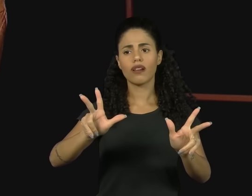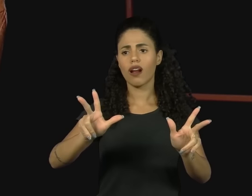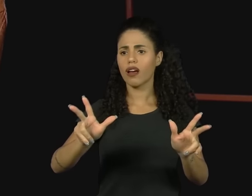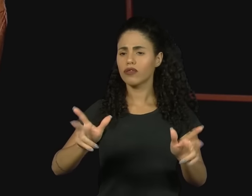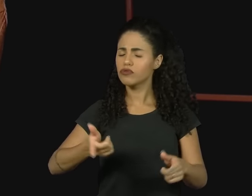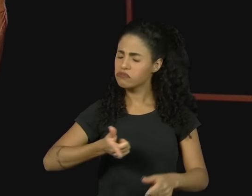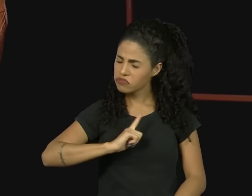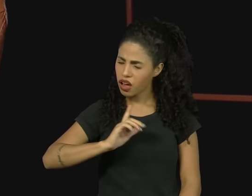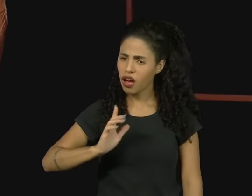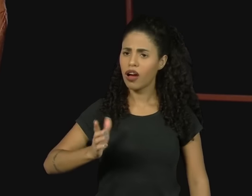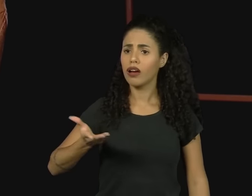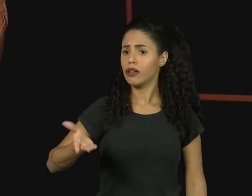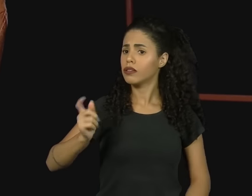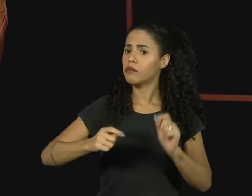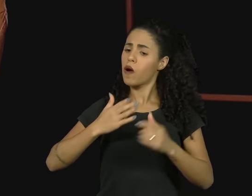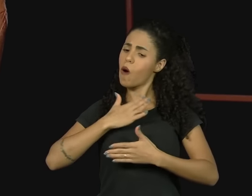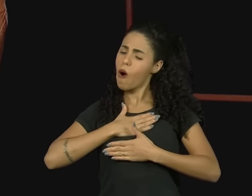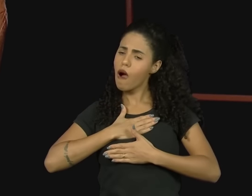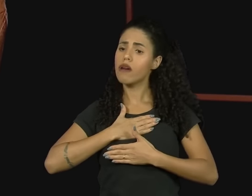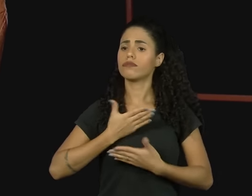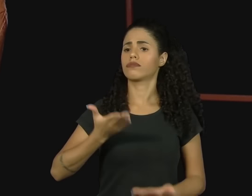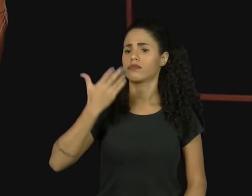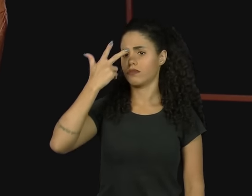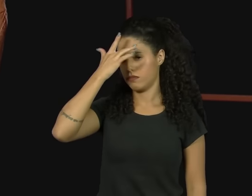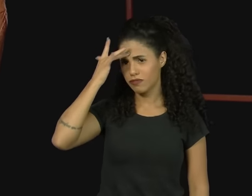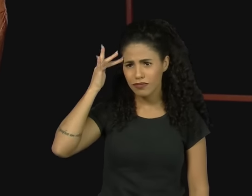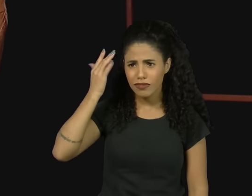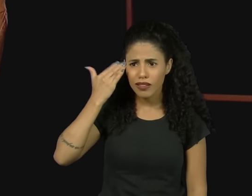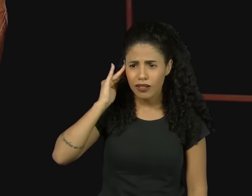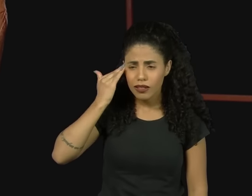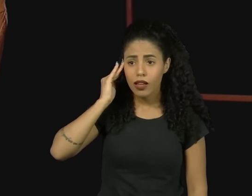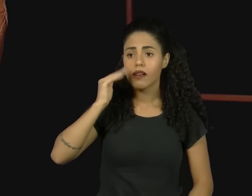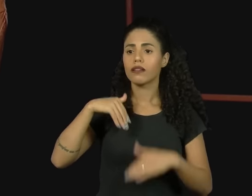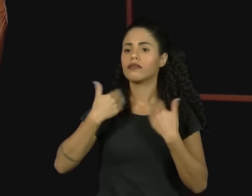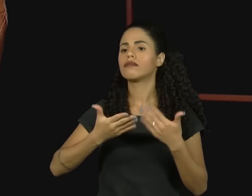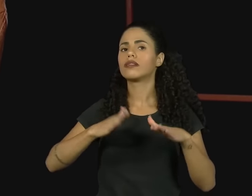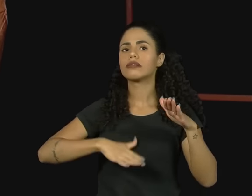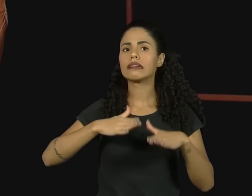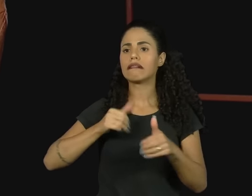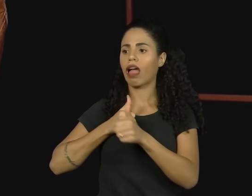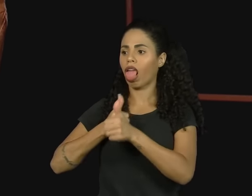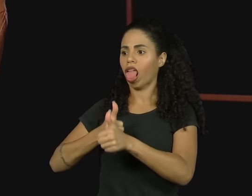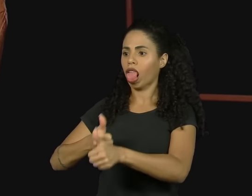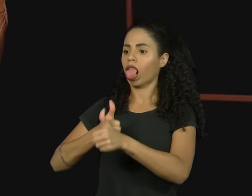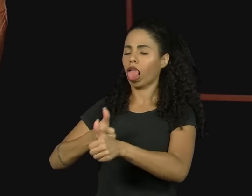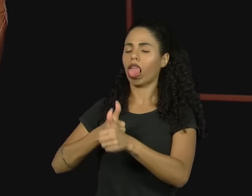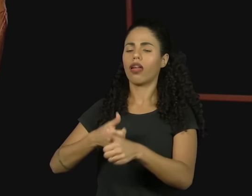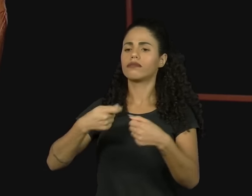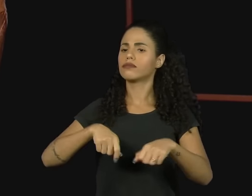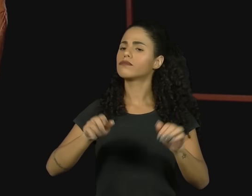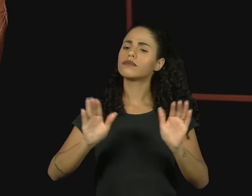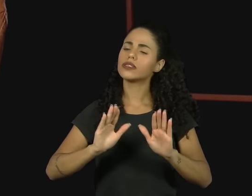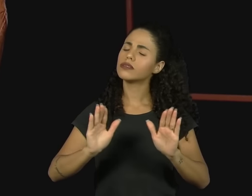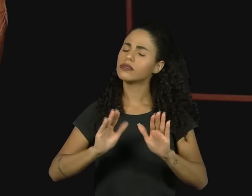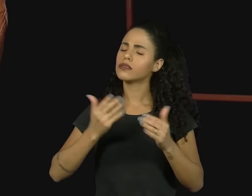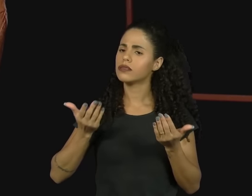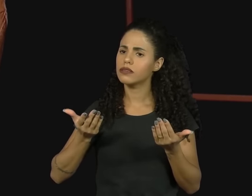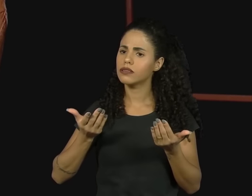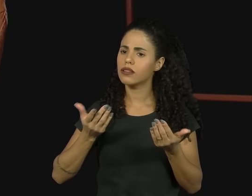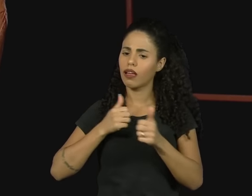conseguir coisas que goste para si, entende? E não por tabela, não existe mais